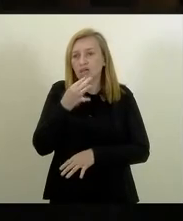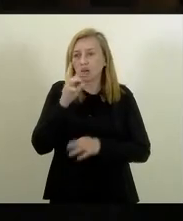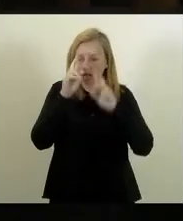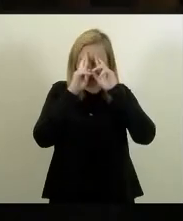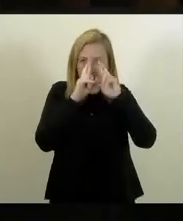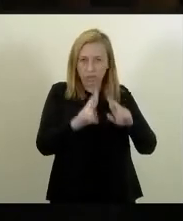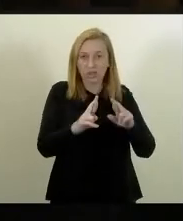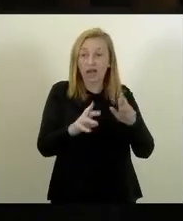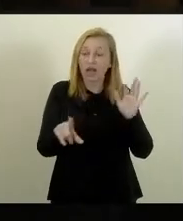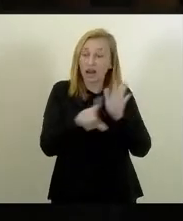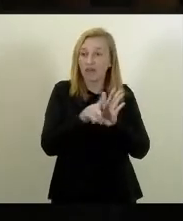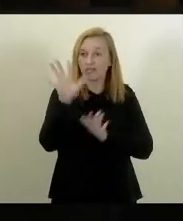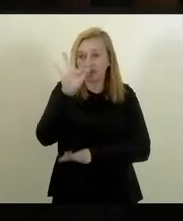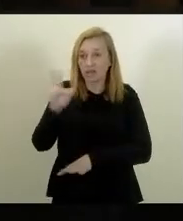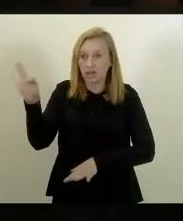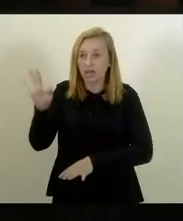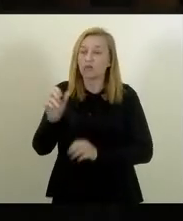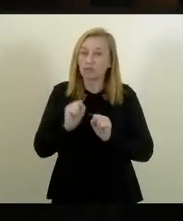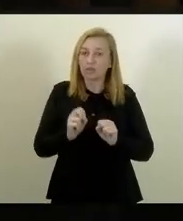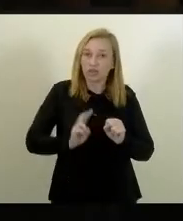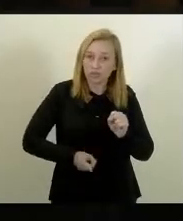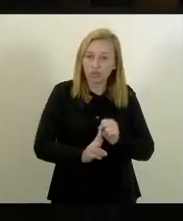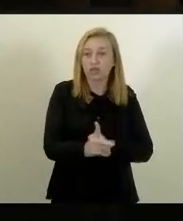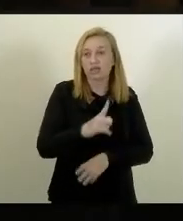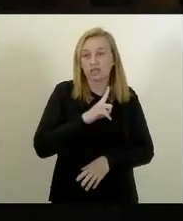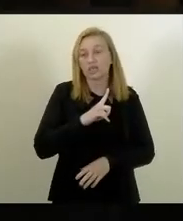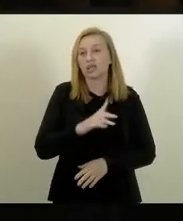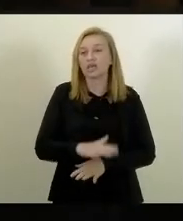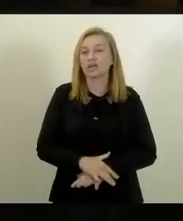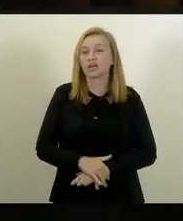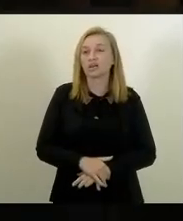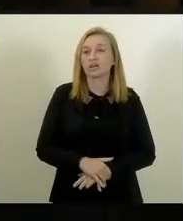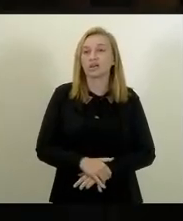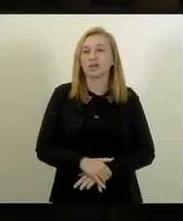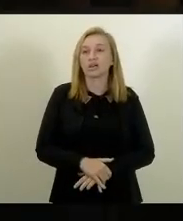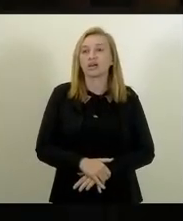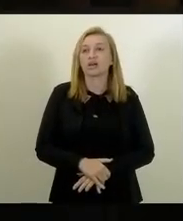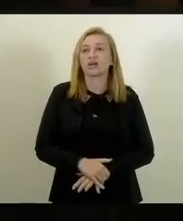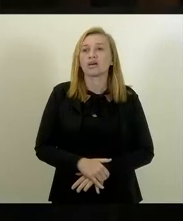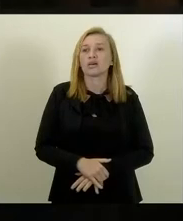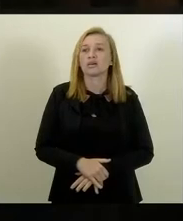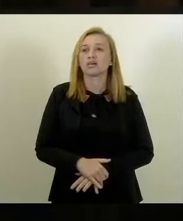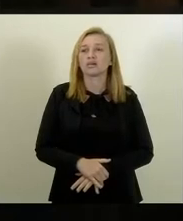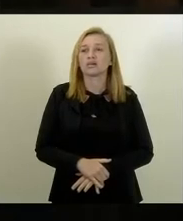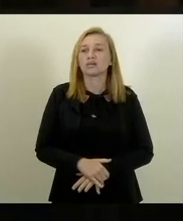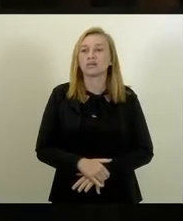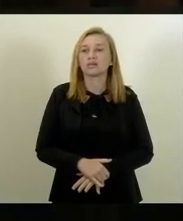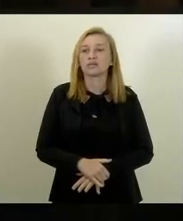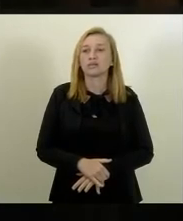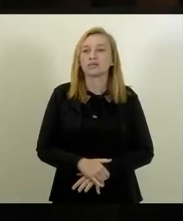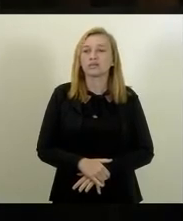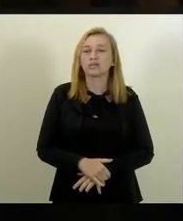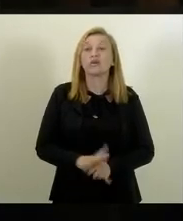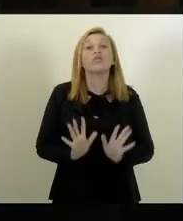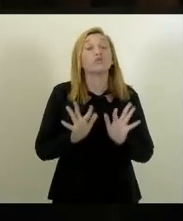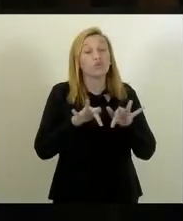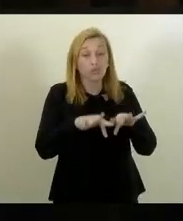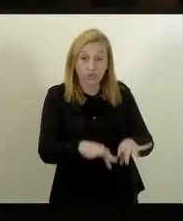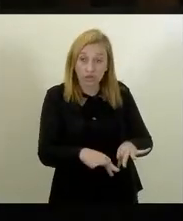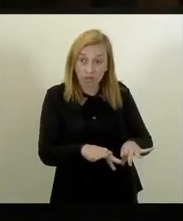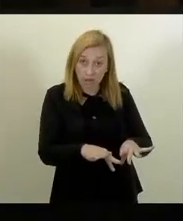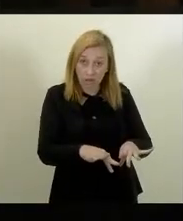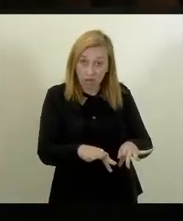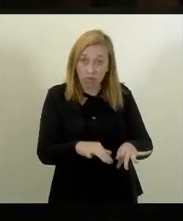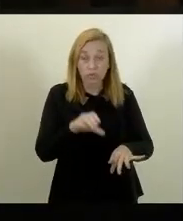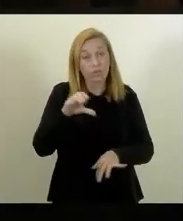a lei federal e poderão ter continuidade. Então, a minha divergência é que, ao final e ao